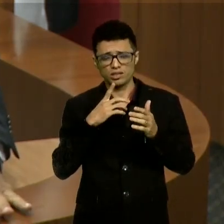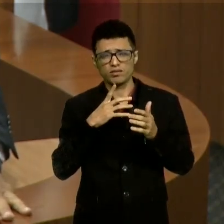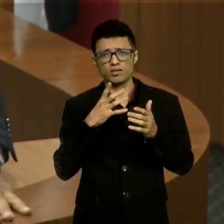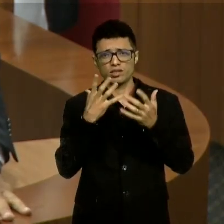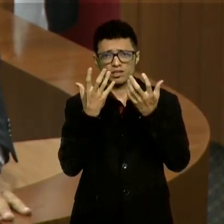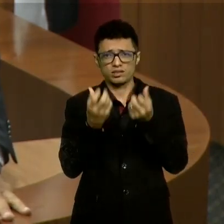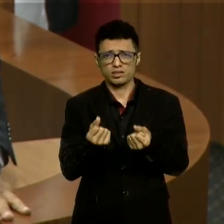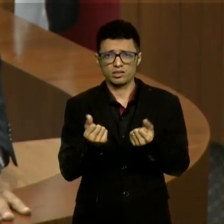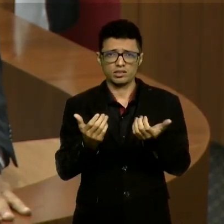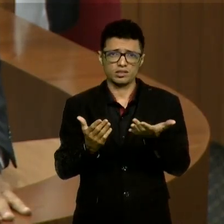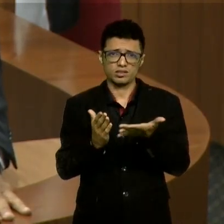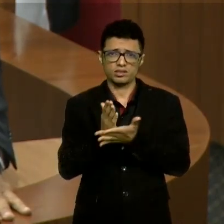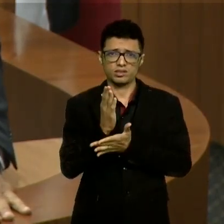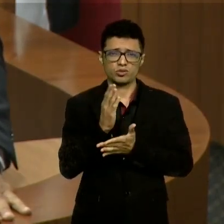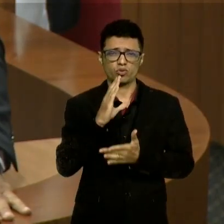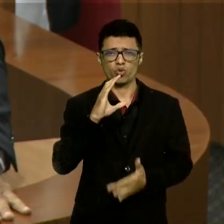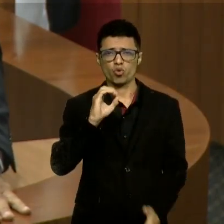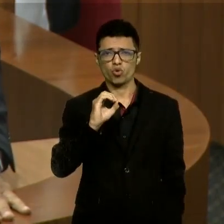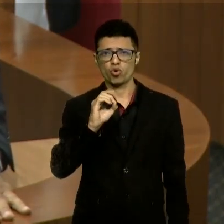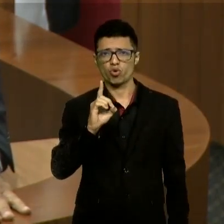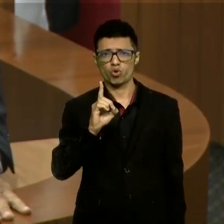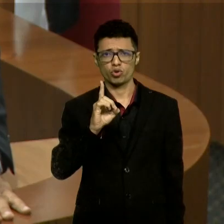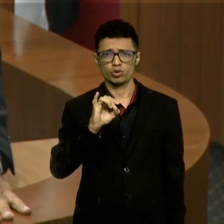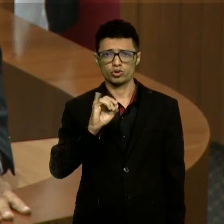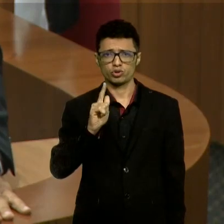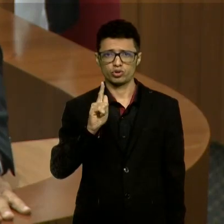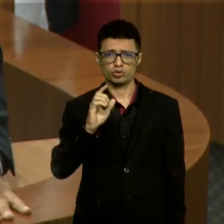função disso, eu não poderia de forma nenhuma